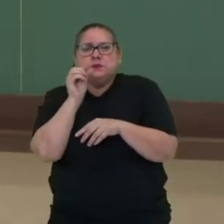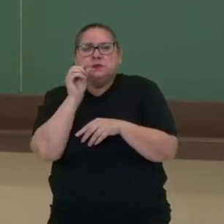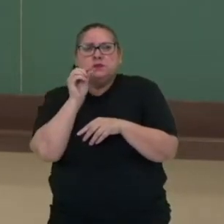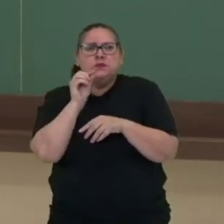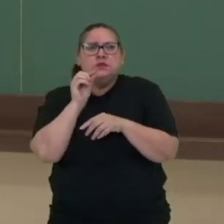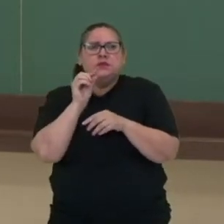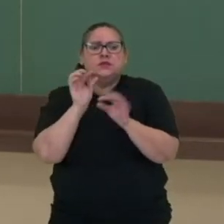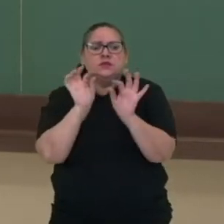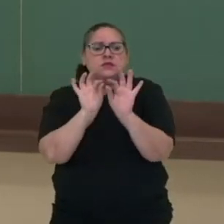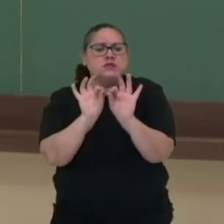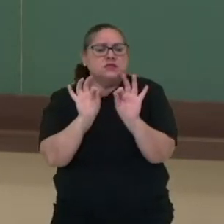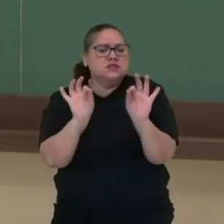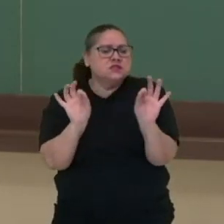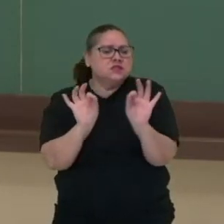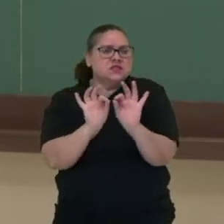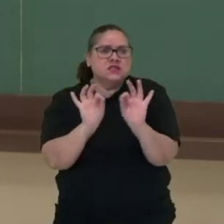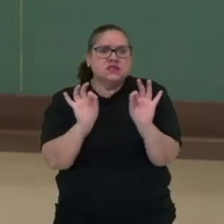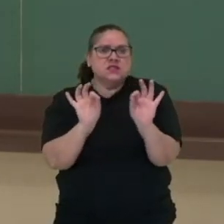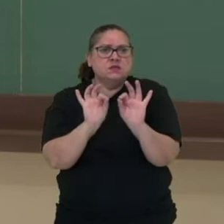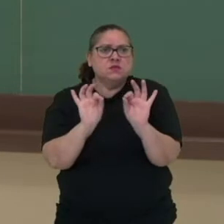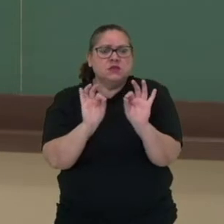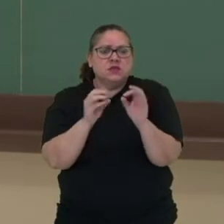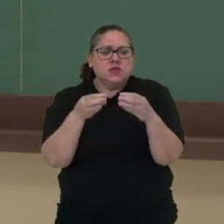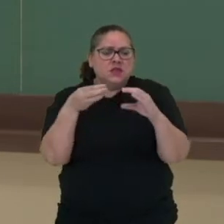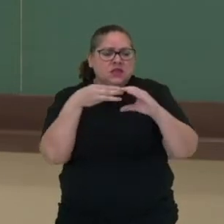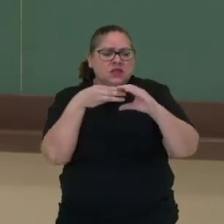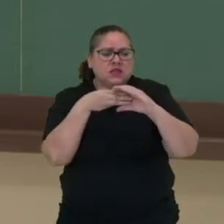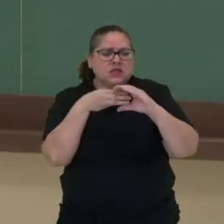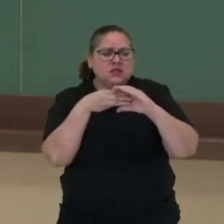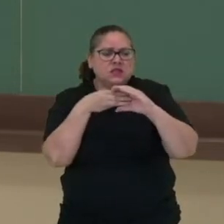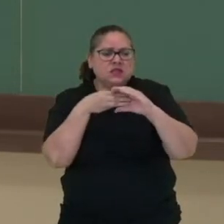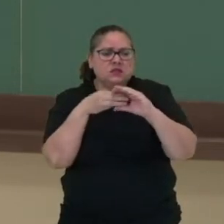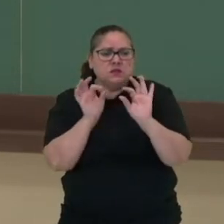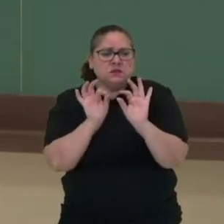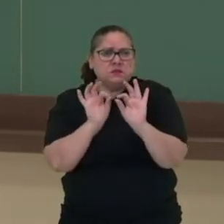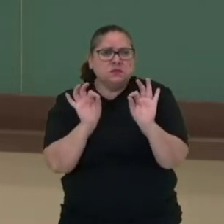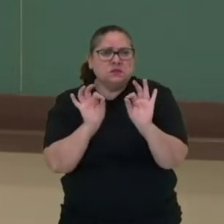extremamente simples, com as suas células procarióticas.